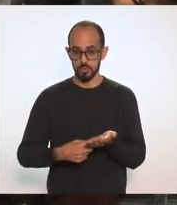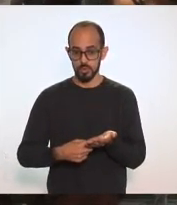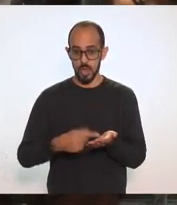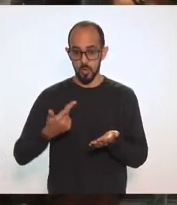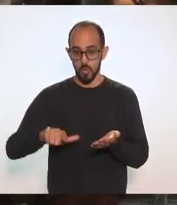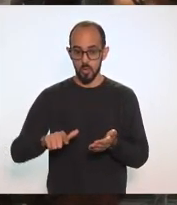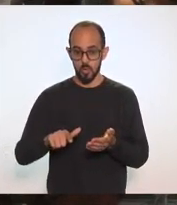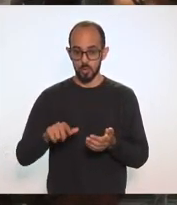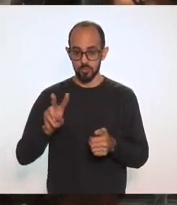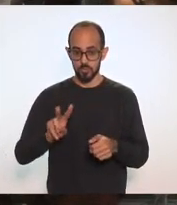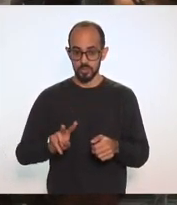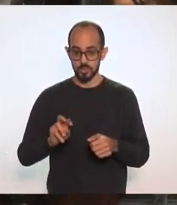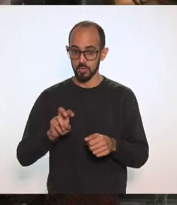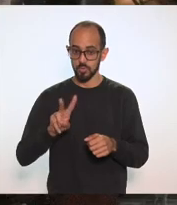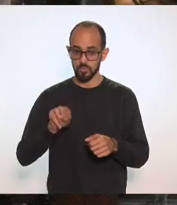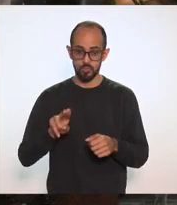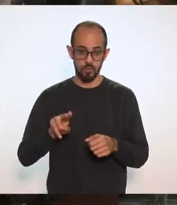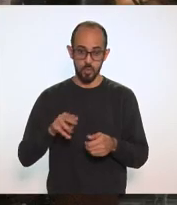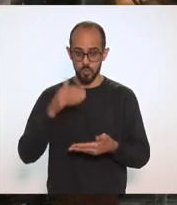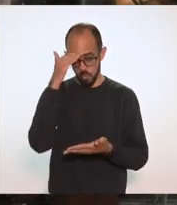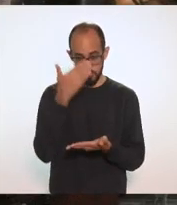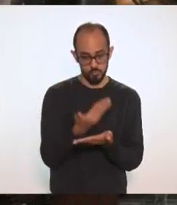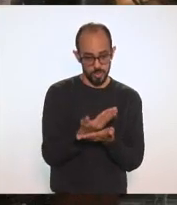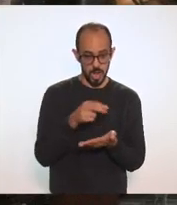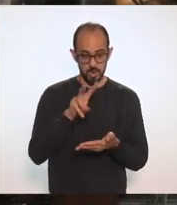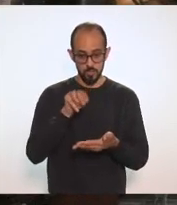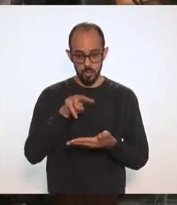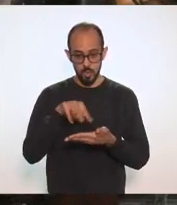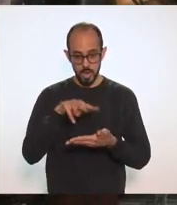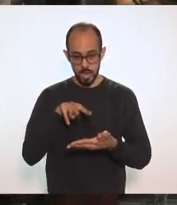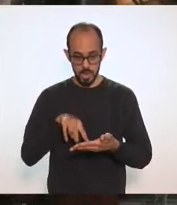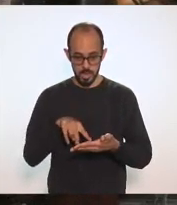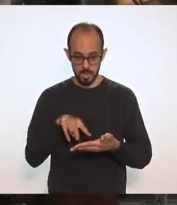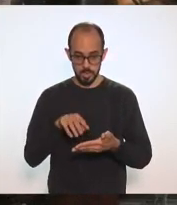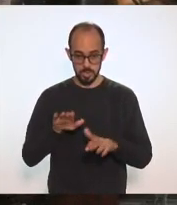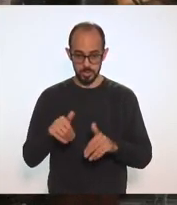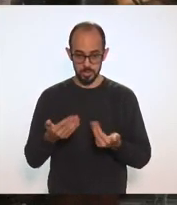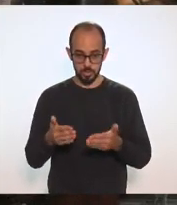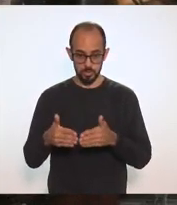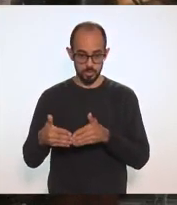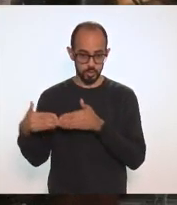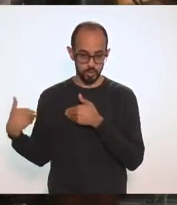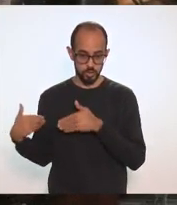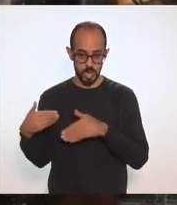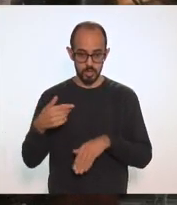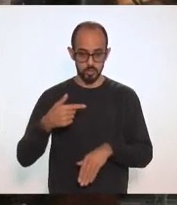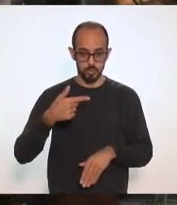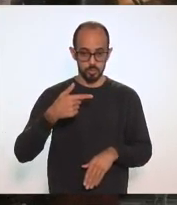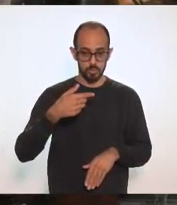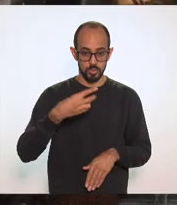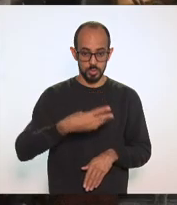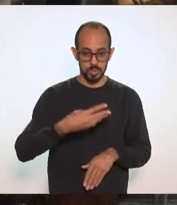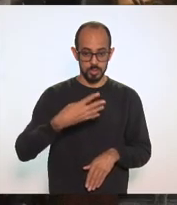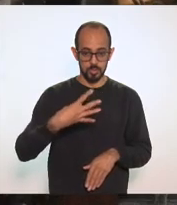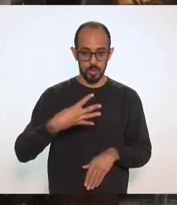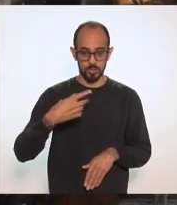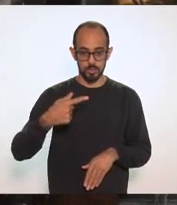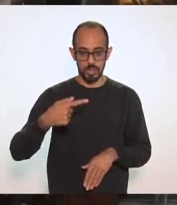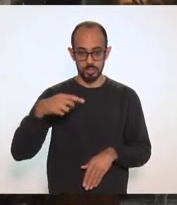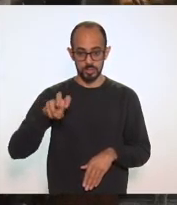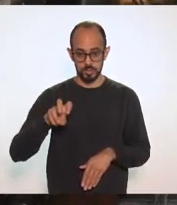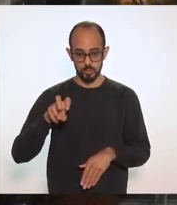fazer na confiança, eu vou ler. Sem problema. Presidente. Então está retirado o 3475. Presidente, chama os trabalhos à